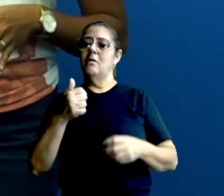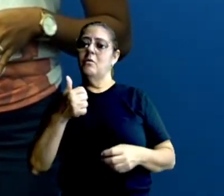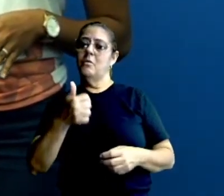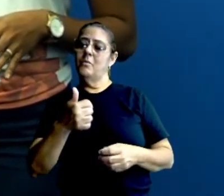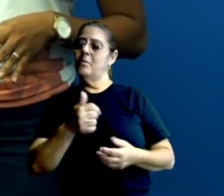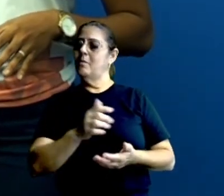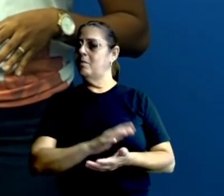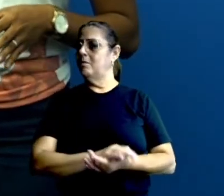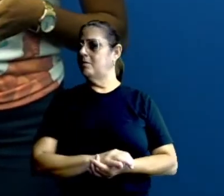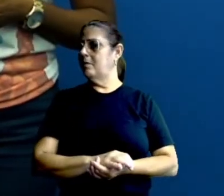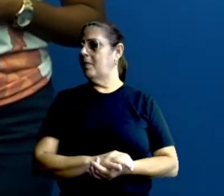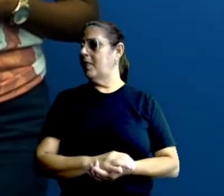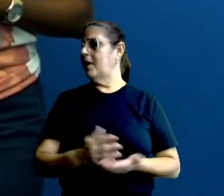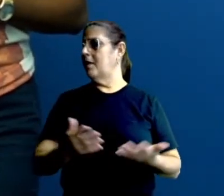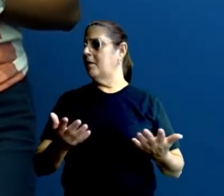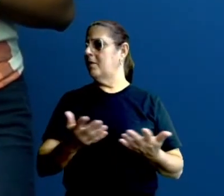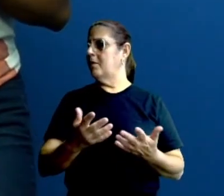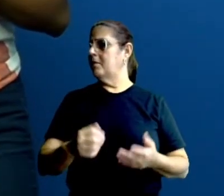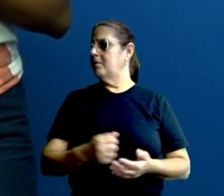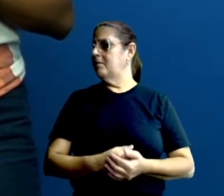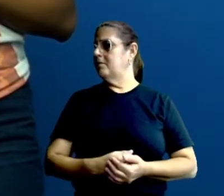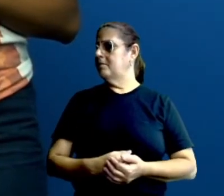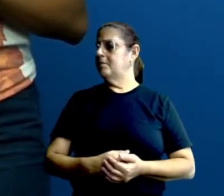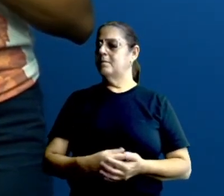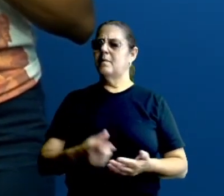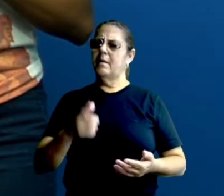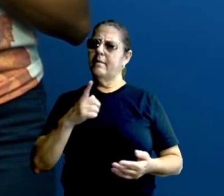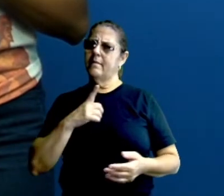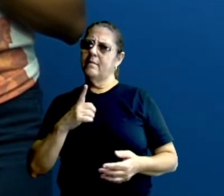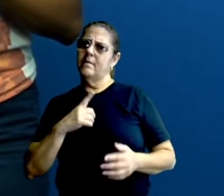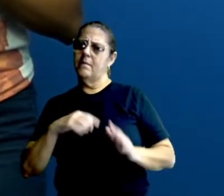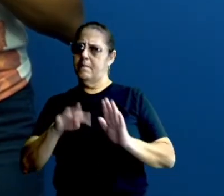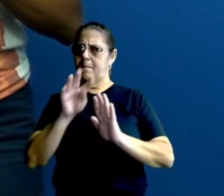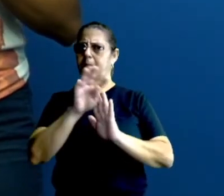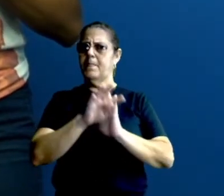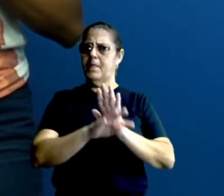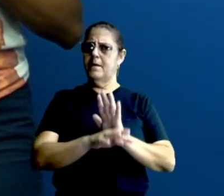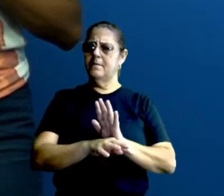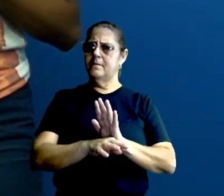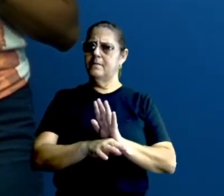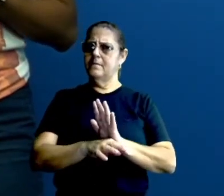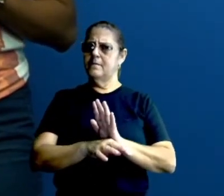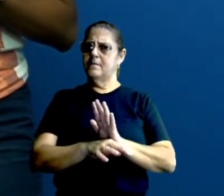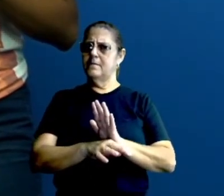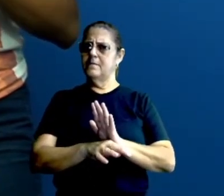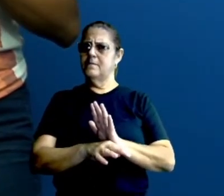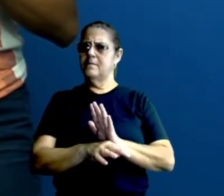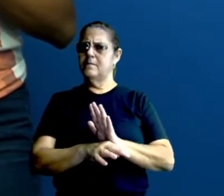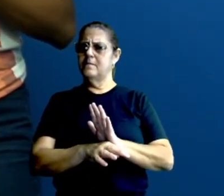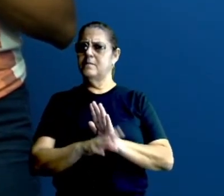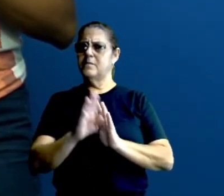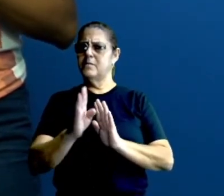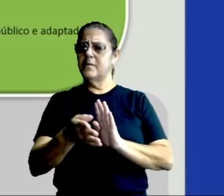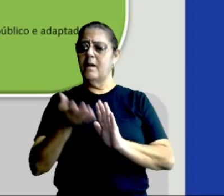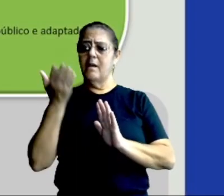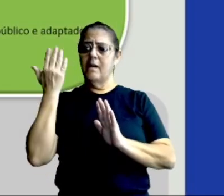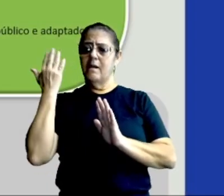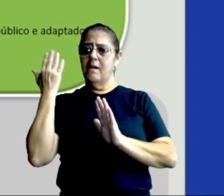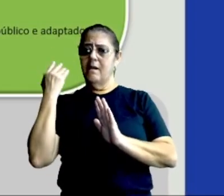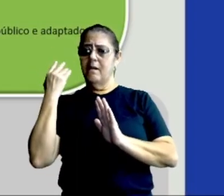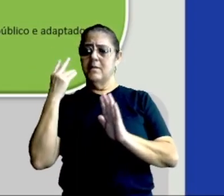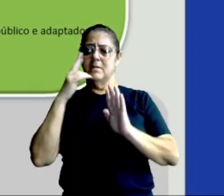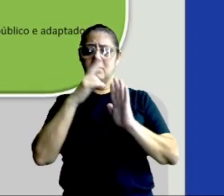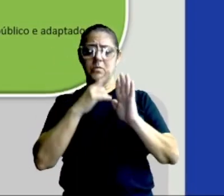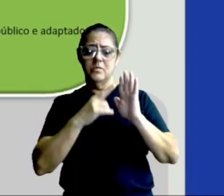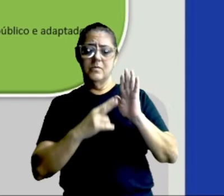bom vamos saber temos aqui o texto e eu retirei exatamente o texto que a gente já viu Logo